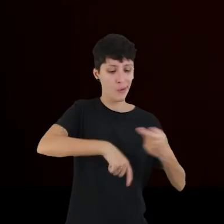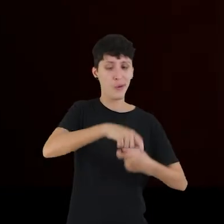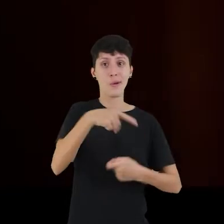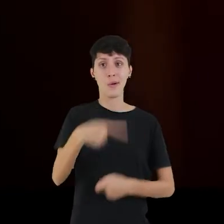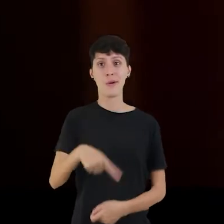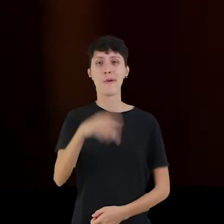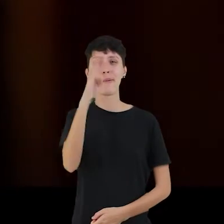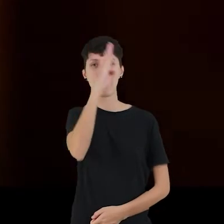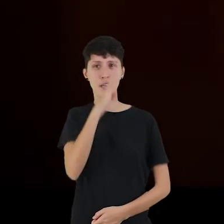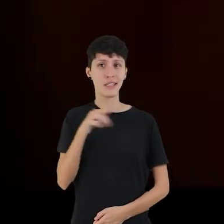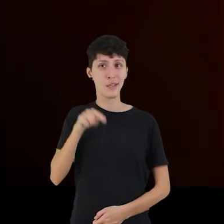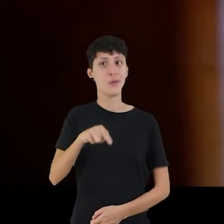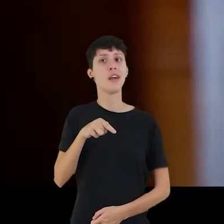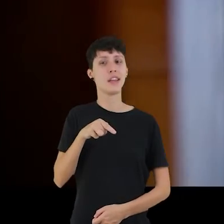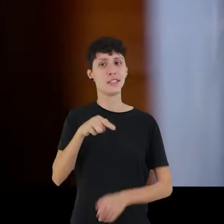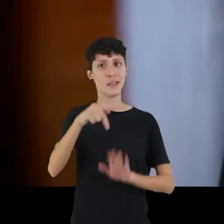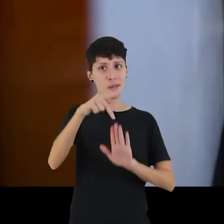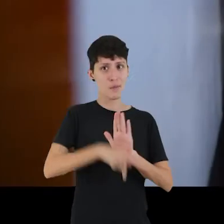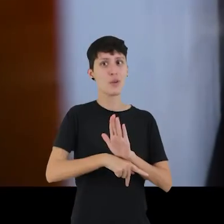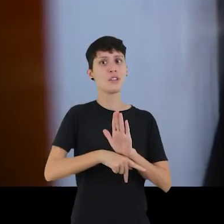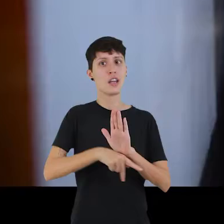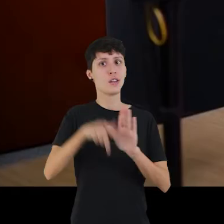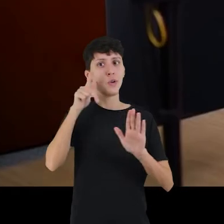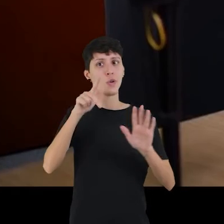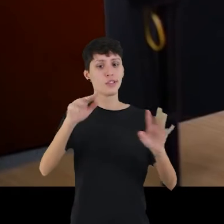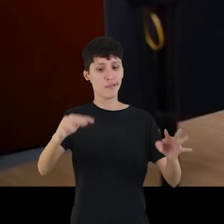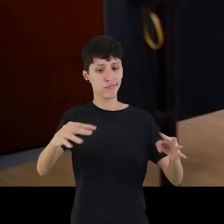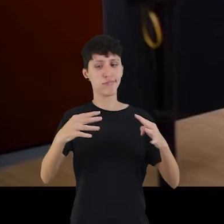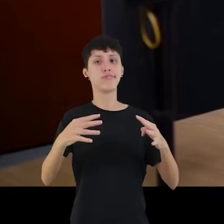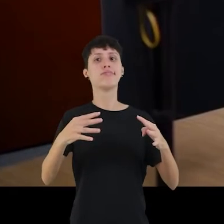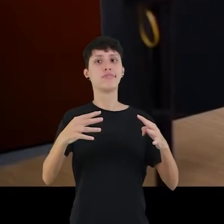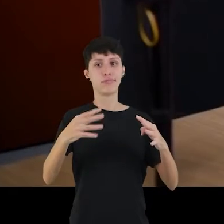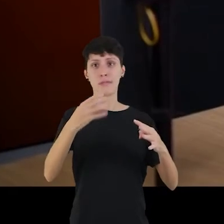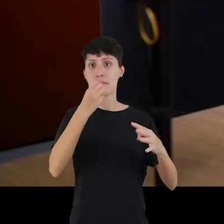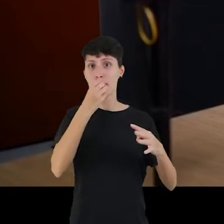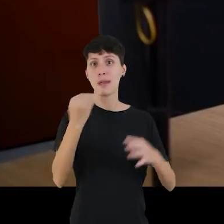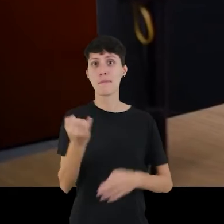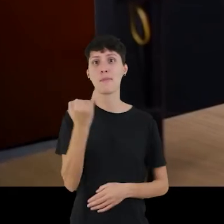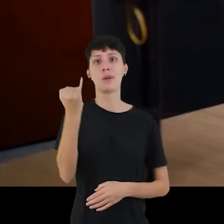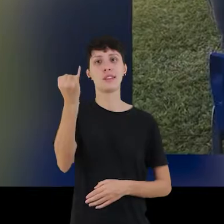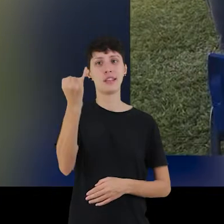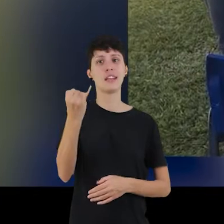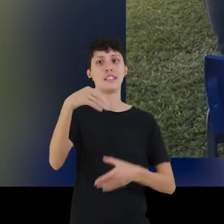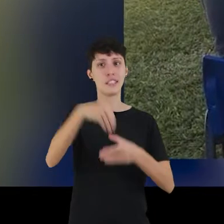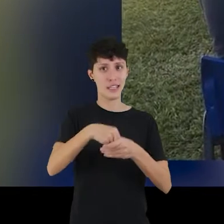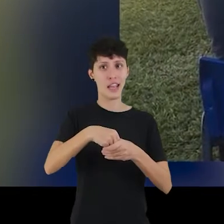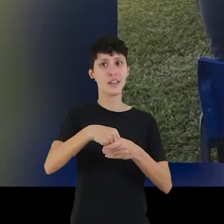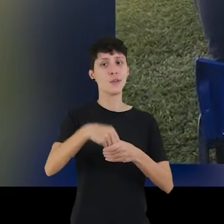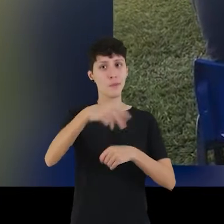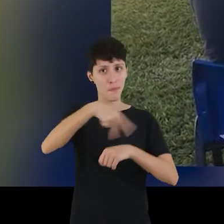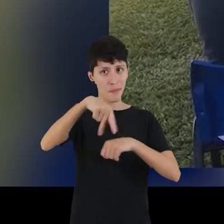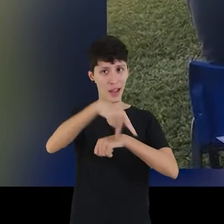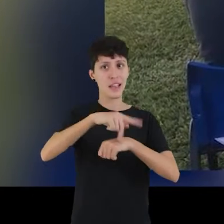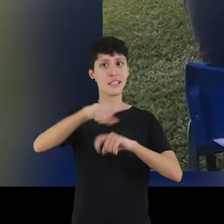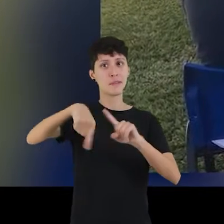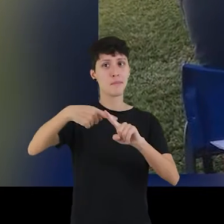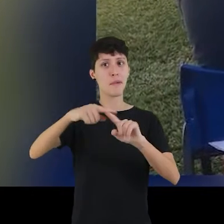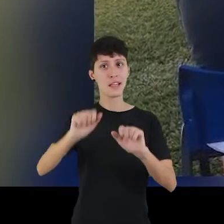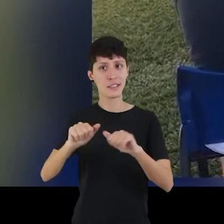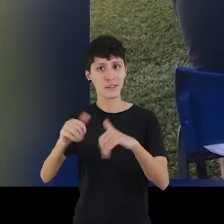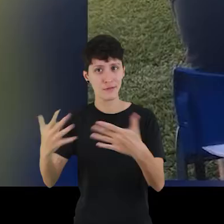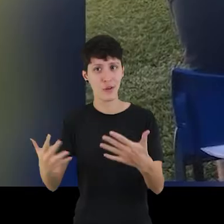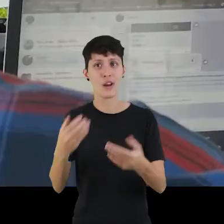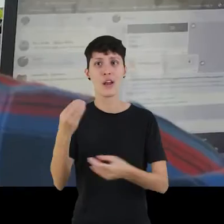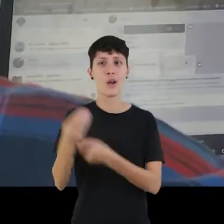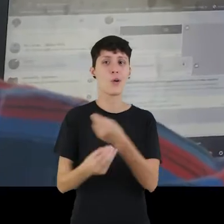Foi um importante projeto que teve uma repercussão grande, nacional e internacional, quanto à aplicabilidade da tecnologia e as